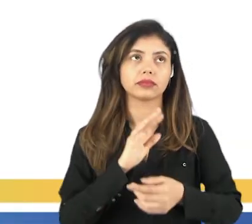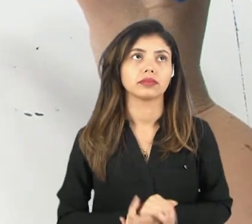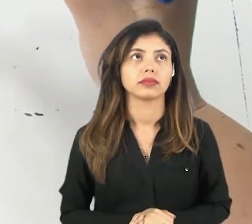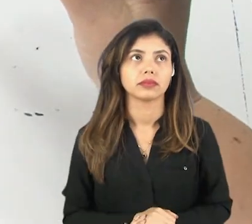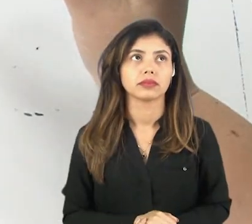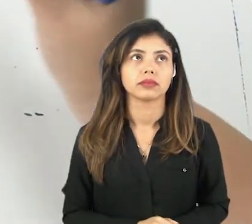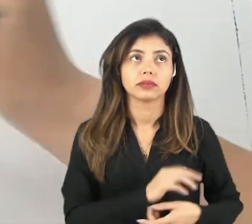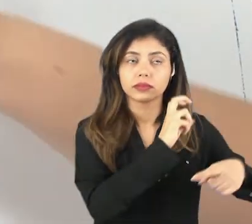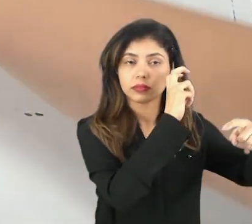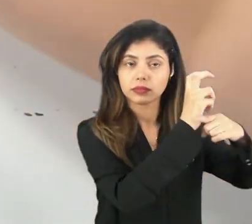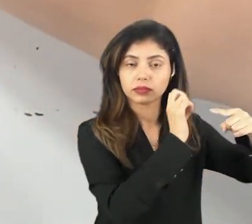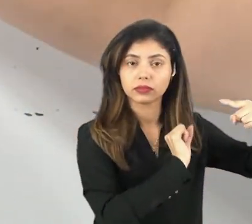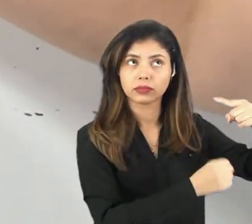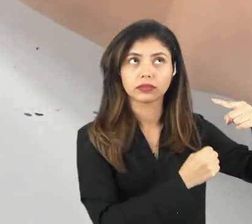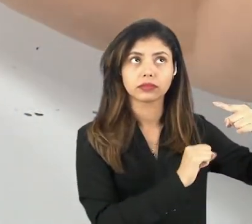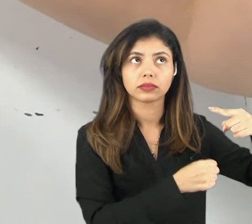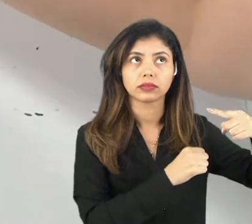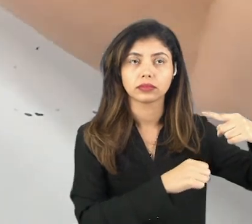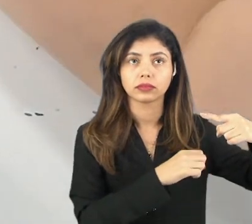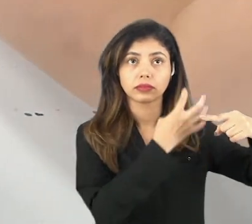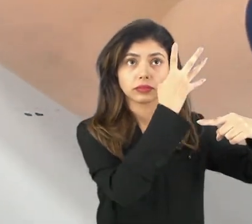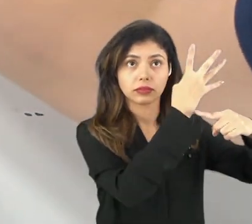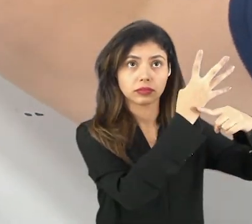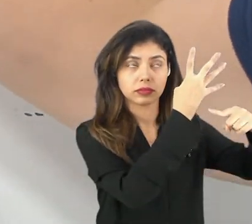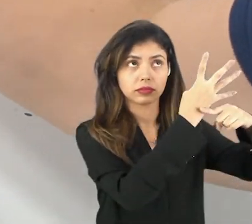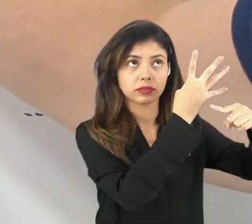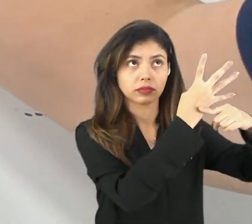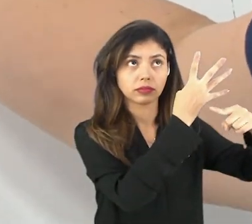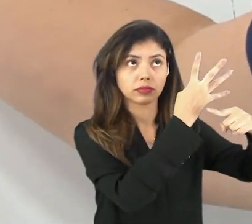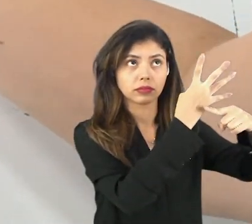3, aliás, 5 não, 4, desculpa.